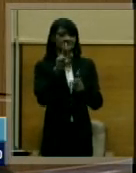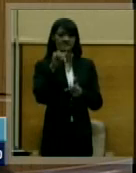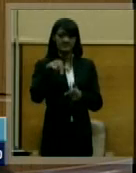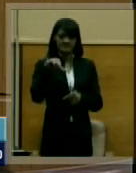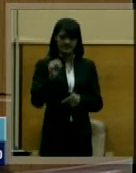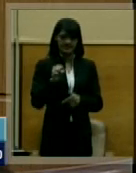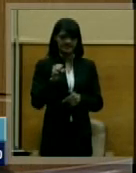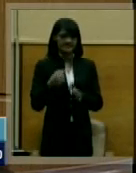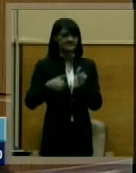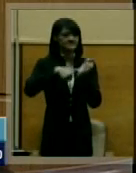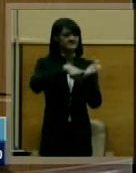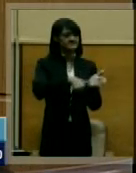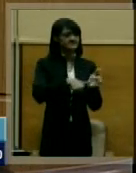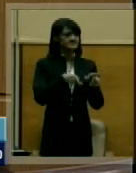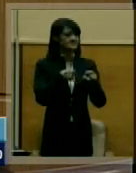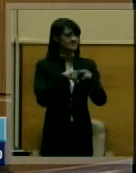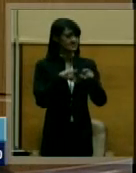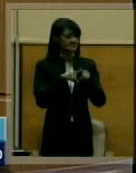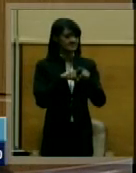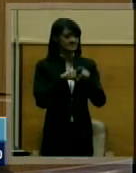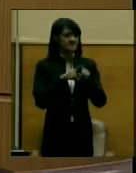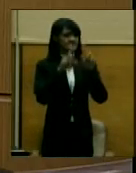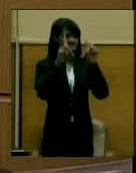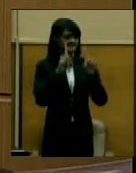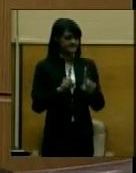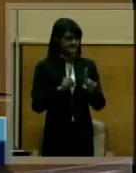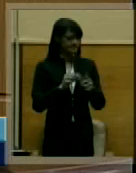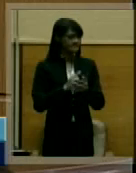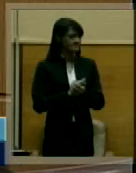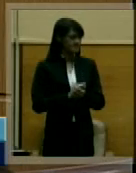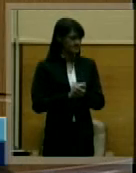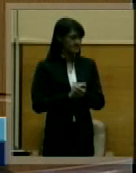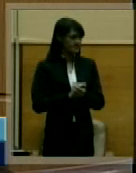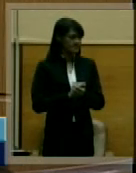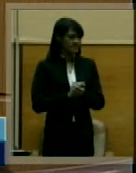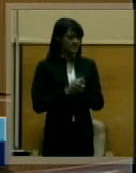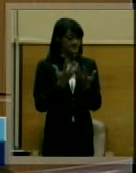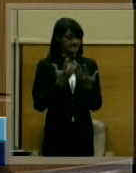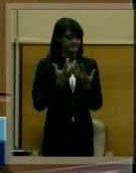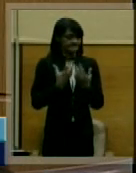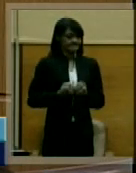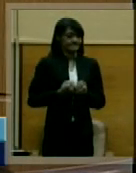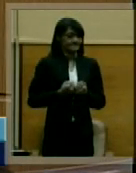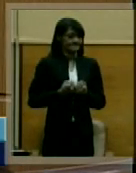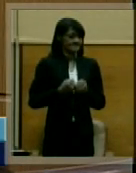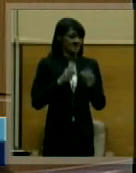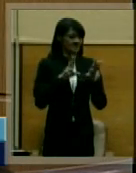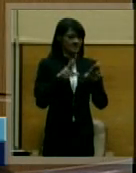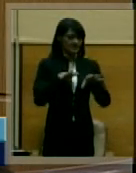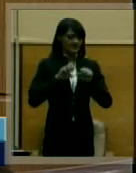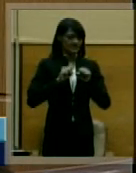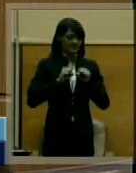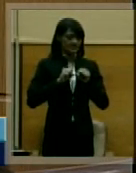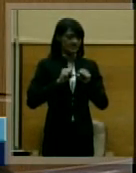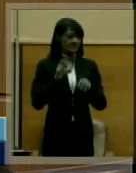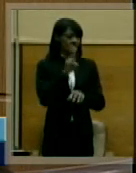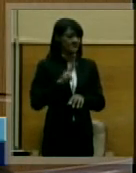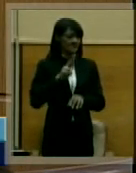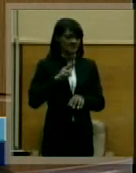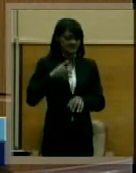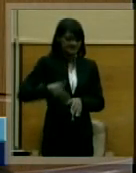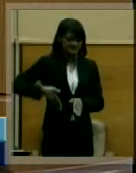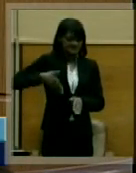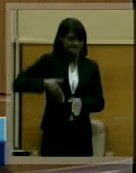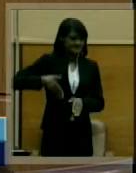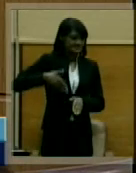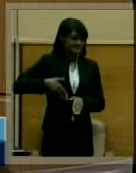membro inferior com deformidade e redução congênita ou adquirida, em uso de muletas. A senhora